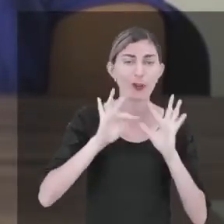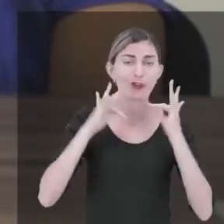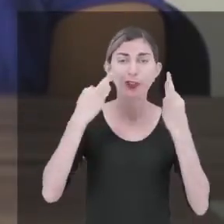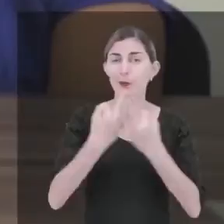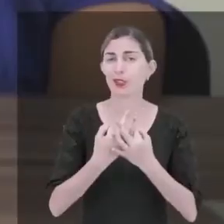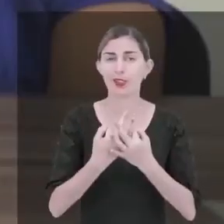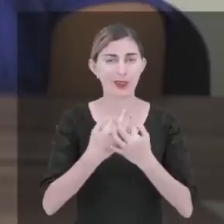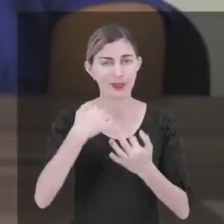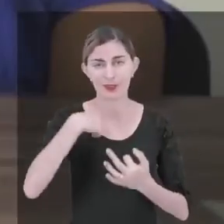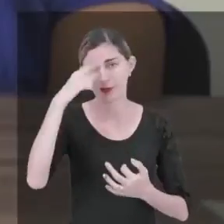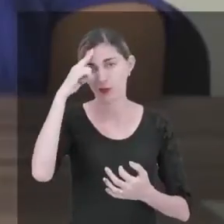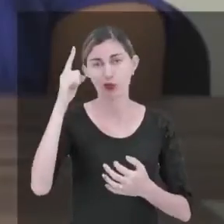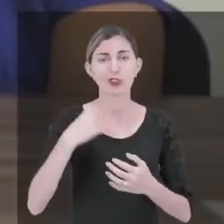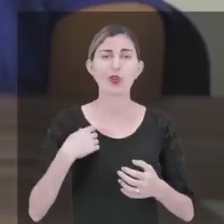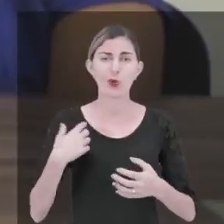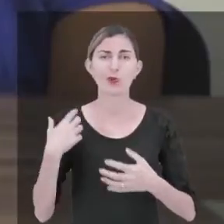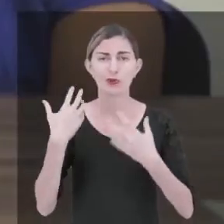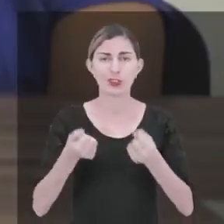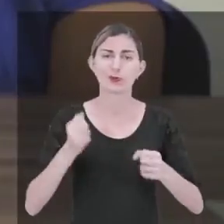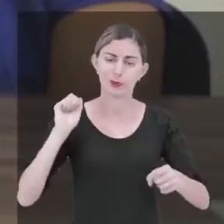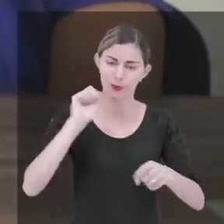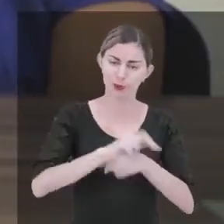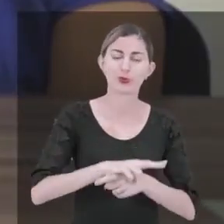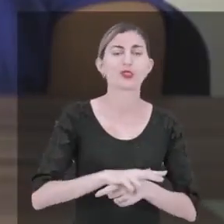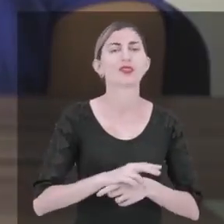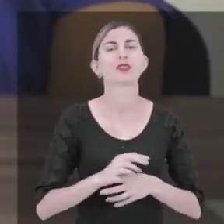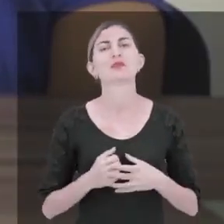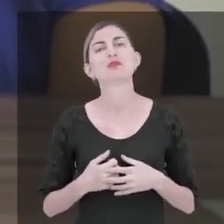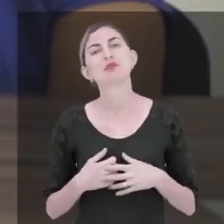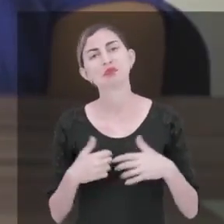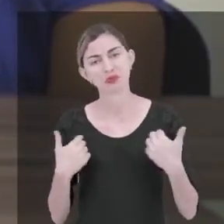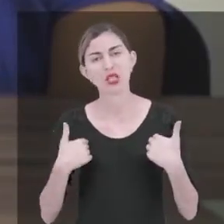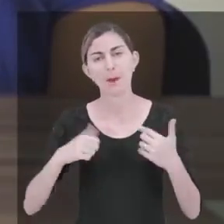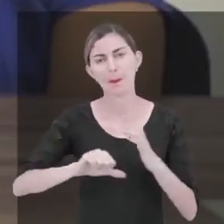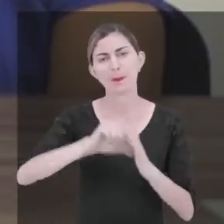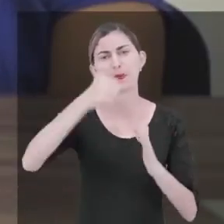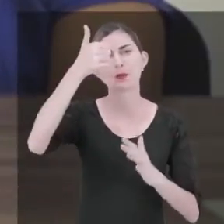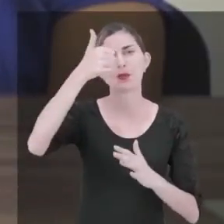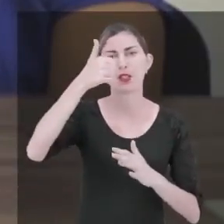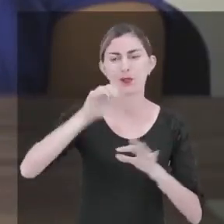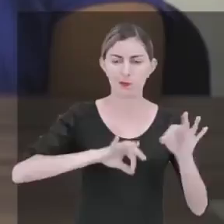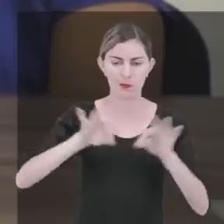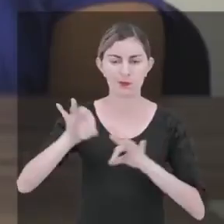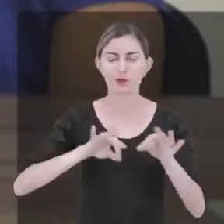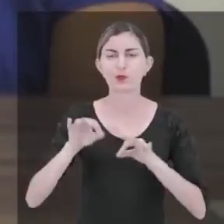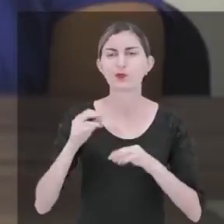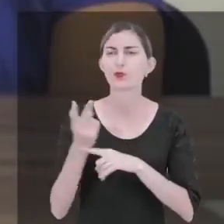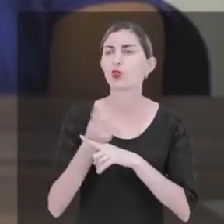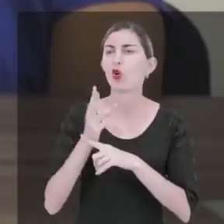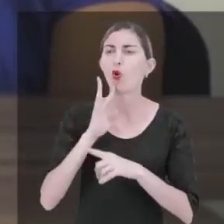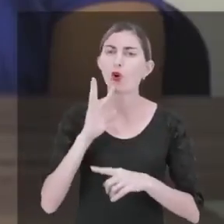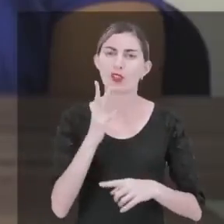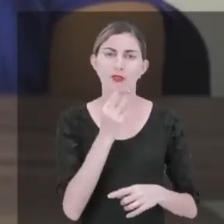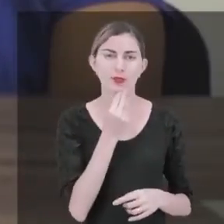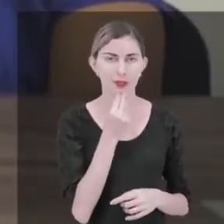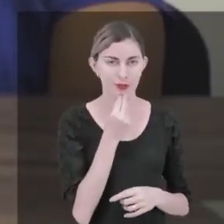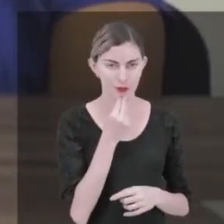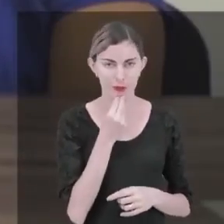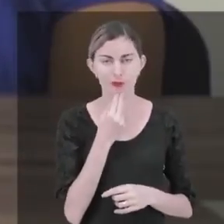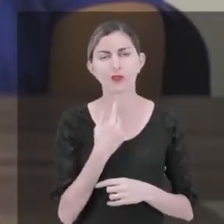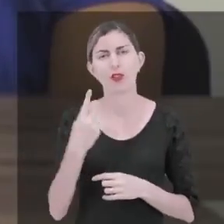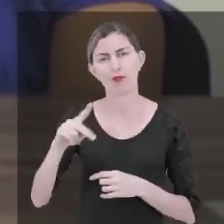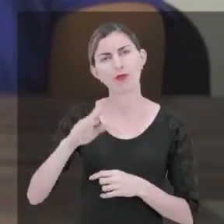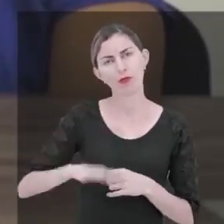família. Nossa. Eu assumi o desafio e a minha primeira providência foi buscar